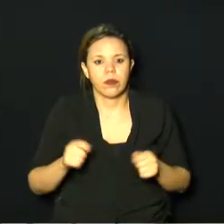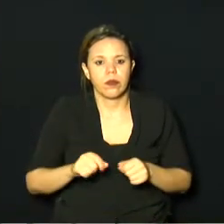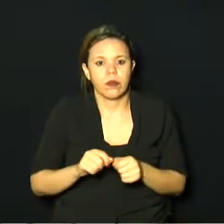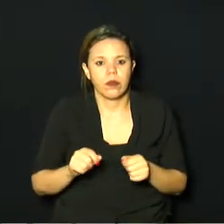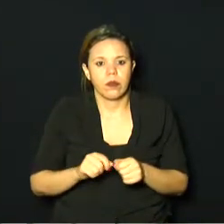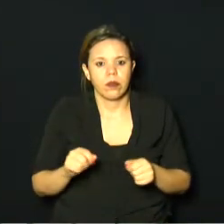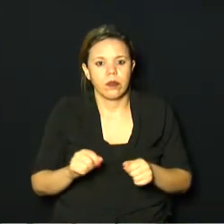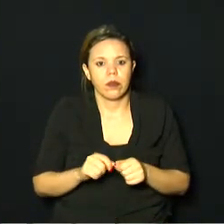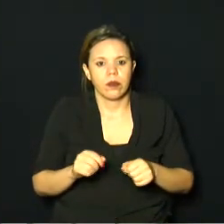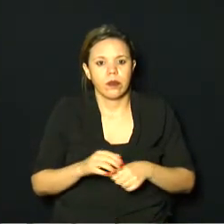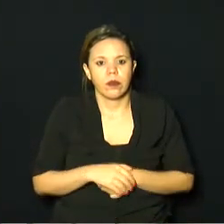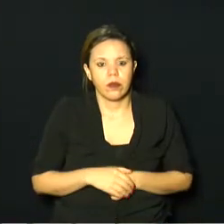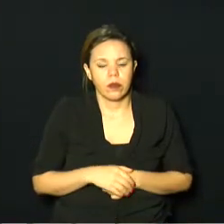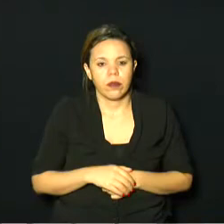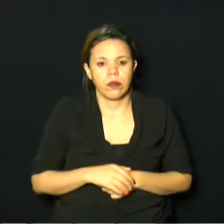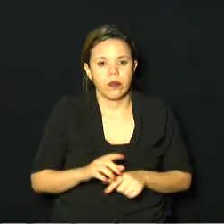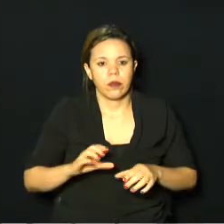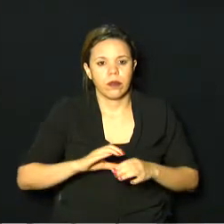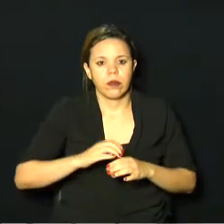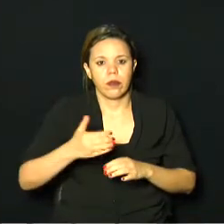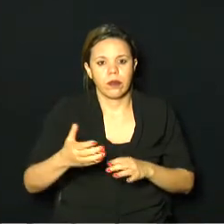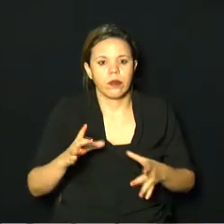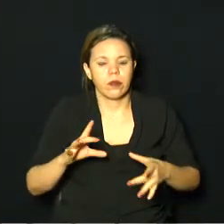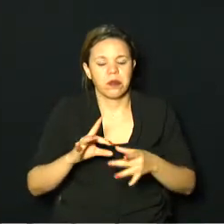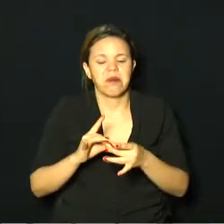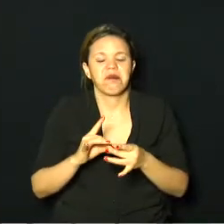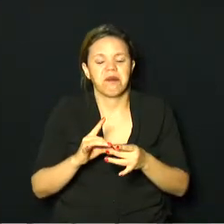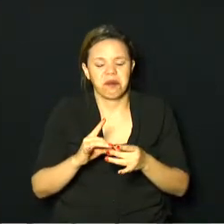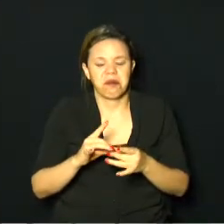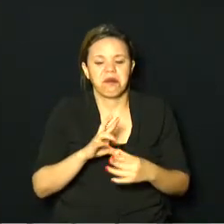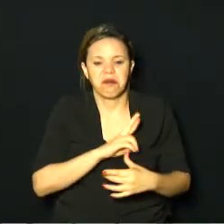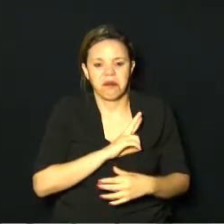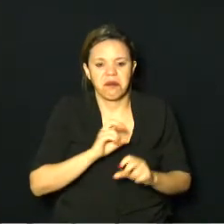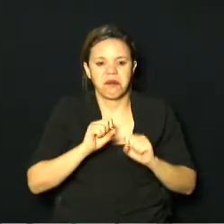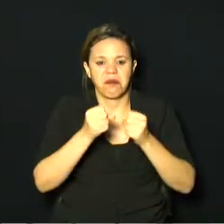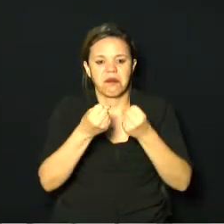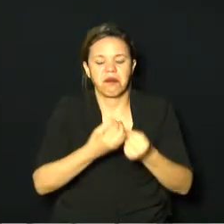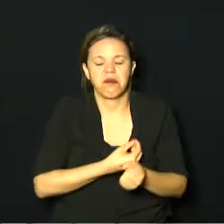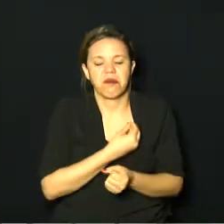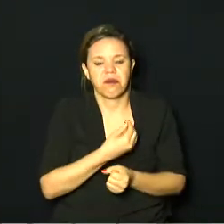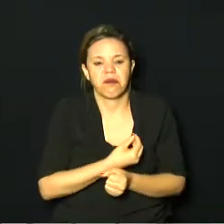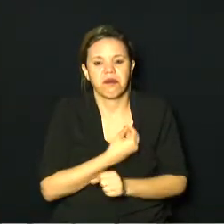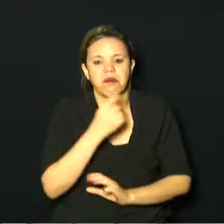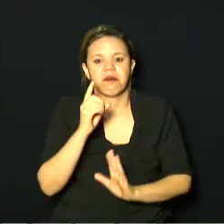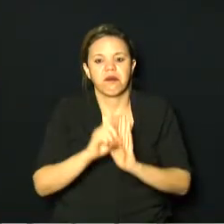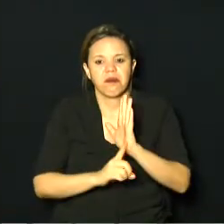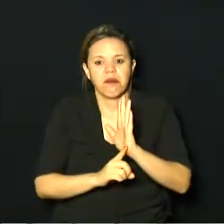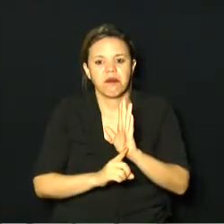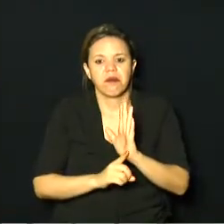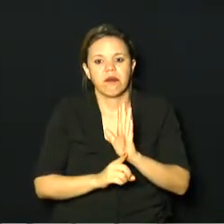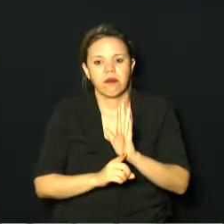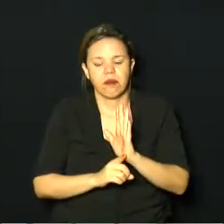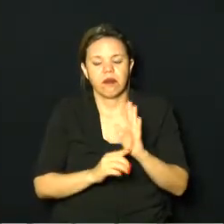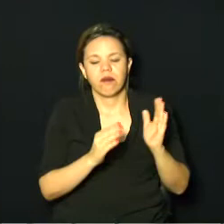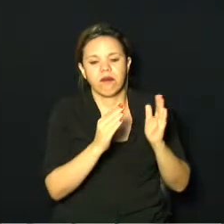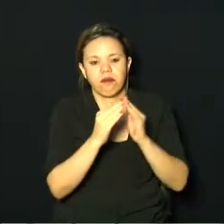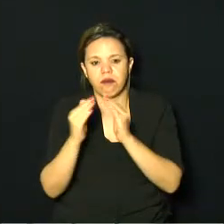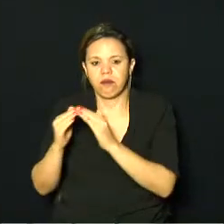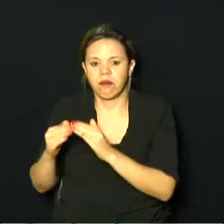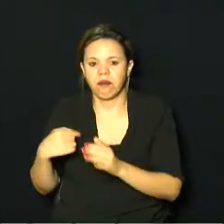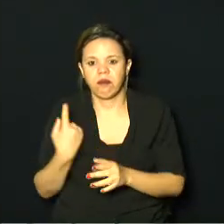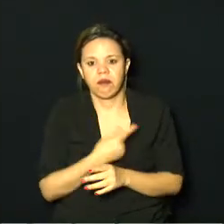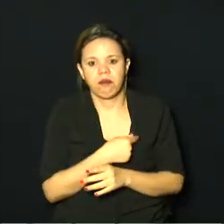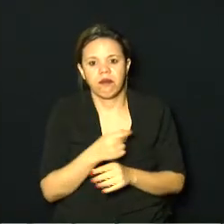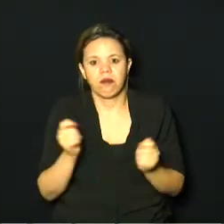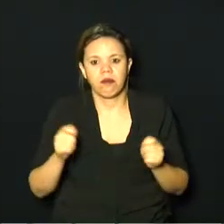fazer um ato ecumênico em defesa da vida, em defesa do direito à moradia, para que a gente